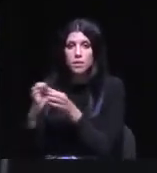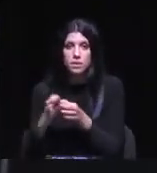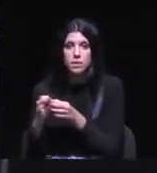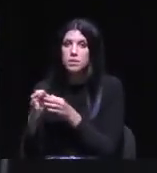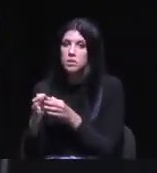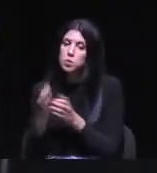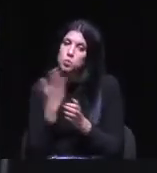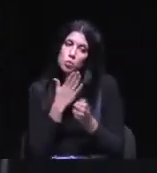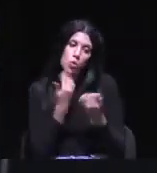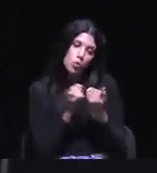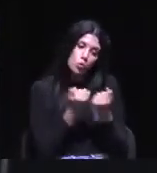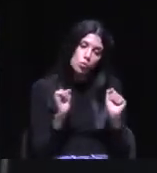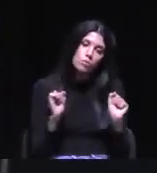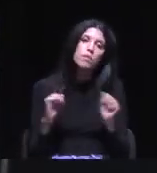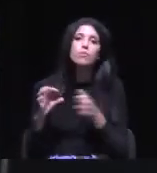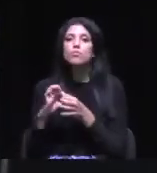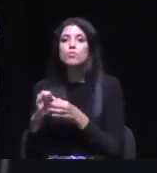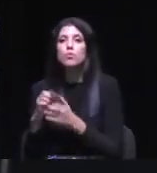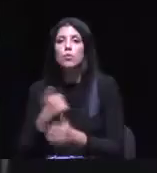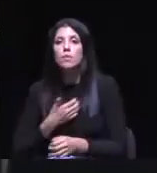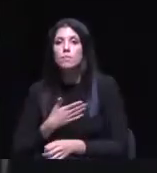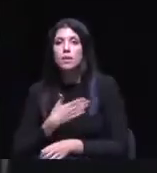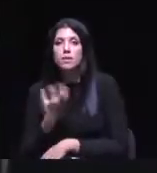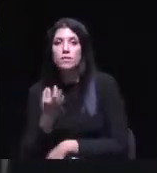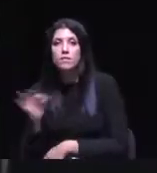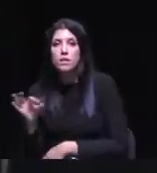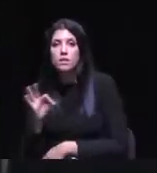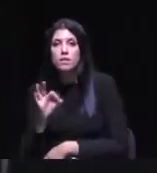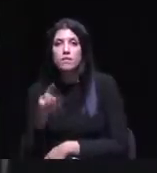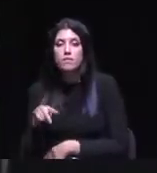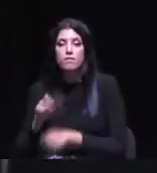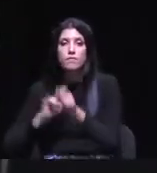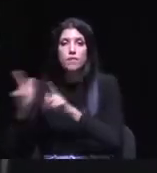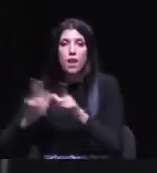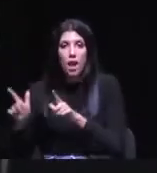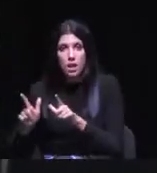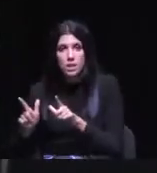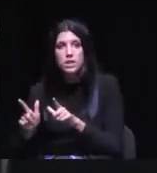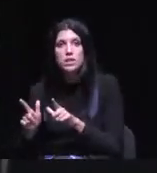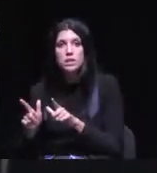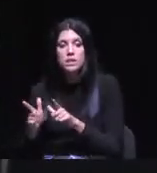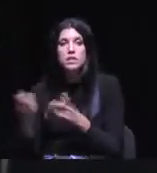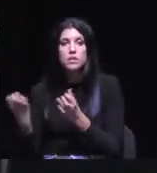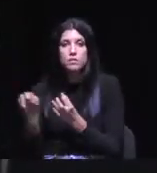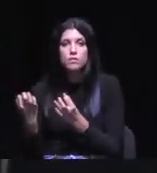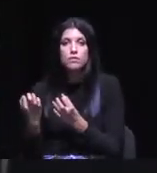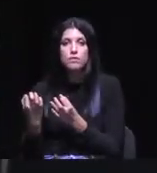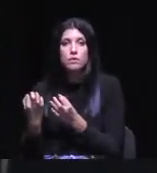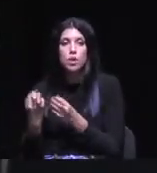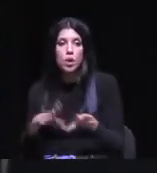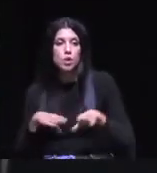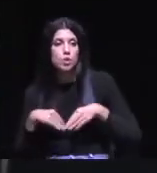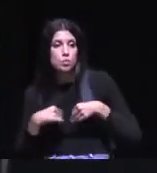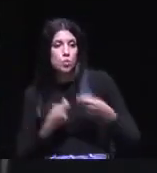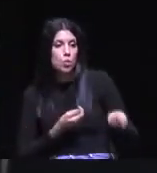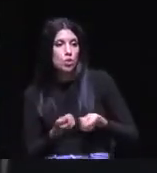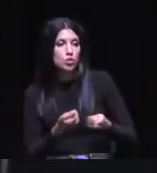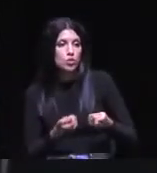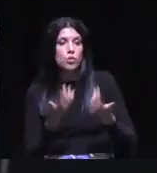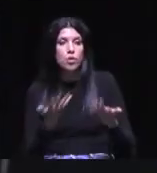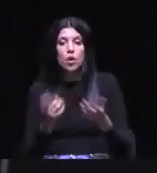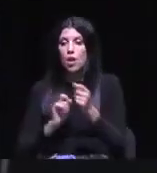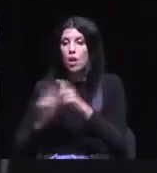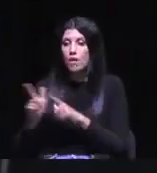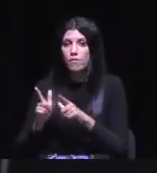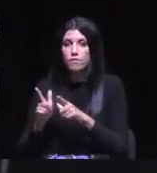alguma autonomia, com a multinacional francesa Fnac, que assumiu a sua total gestão e que é agora a